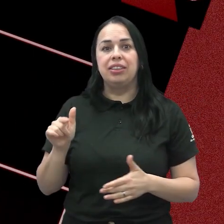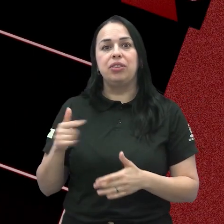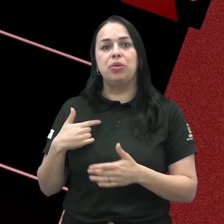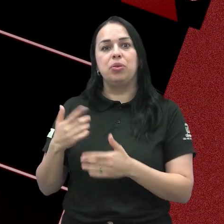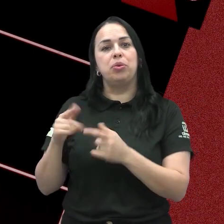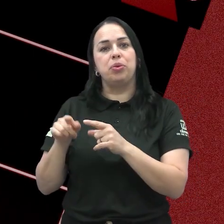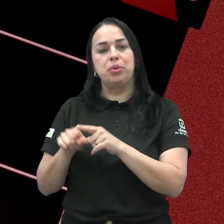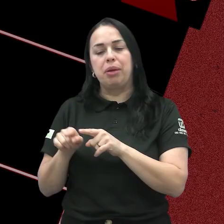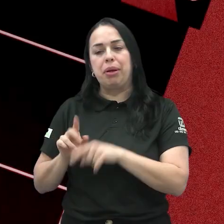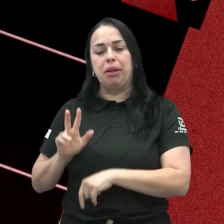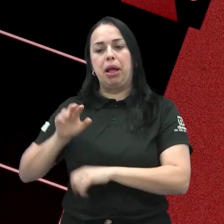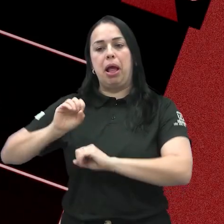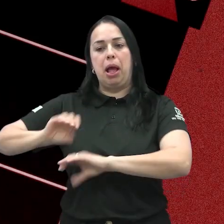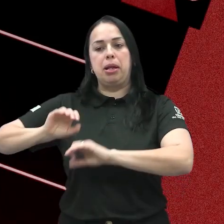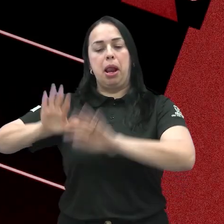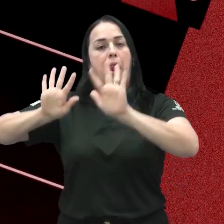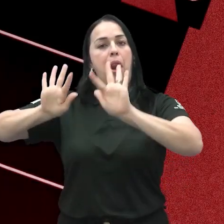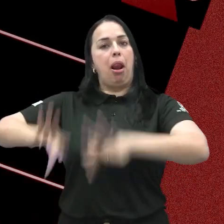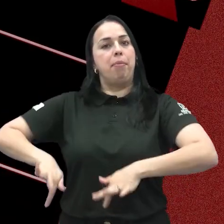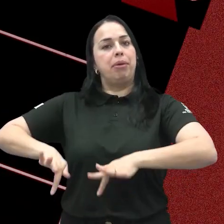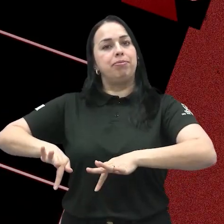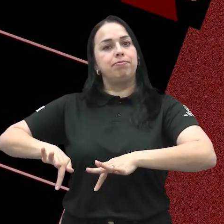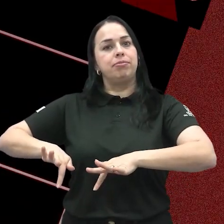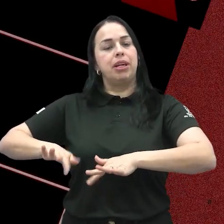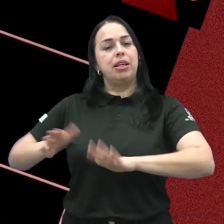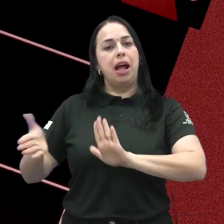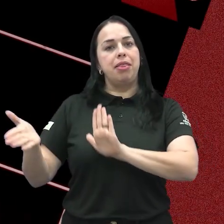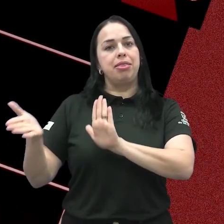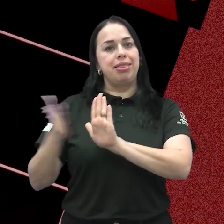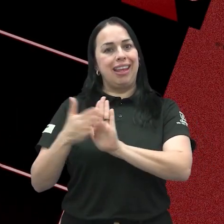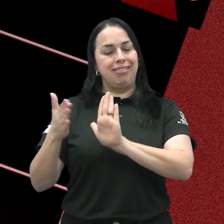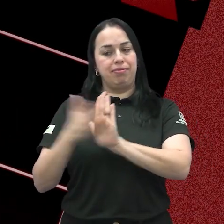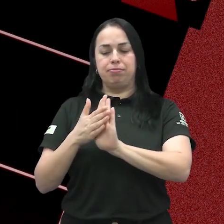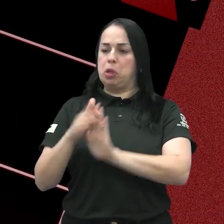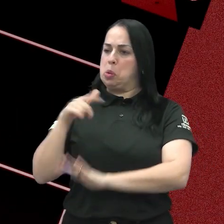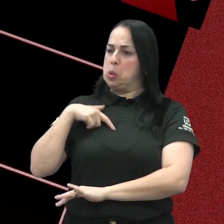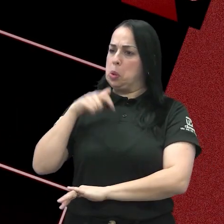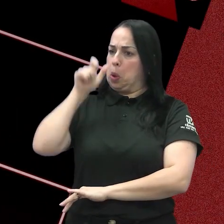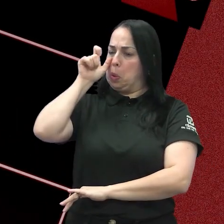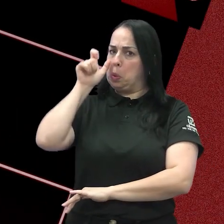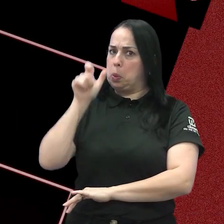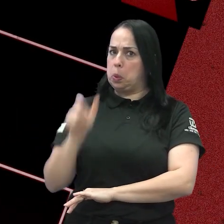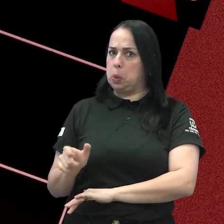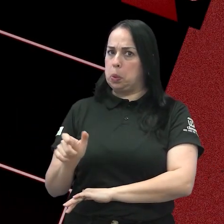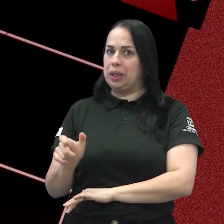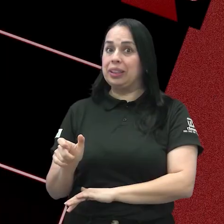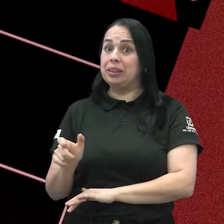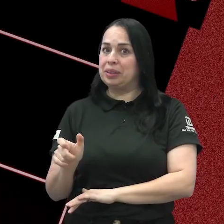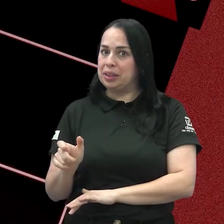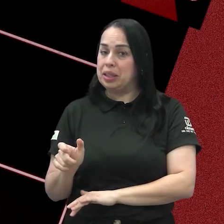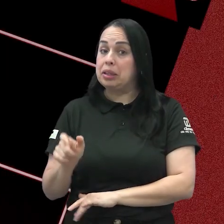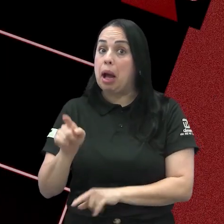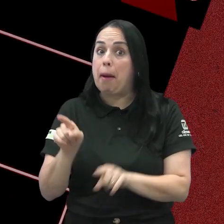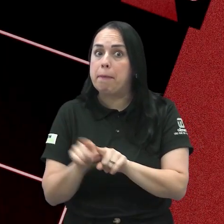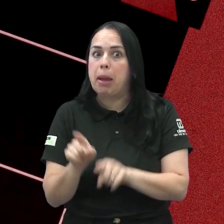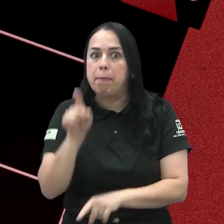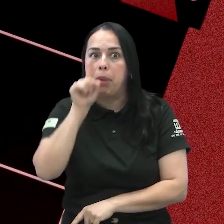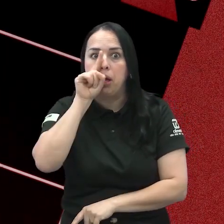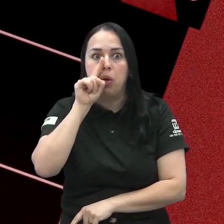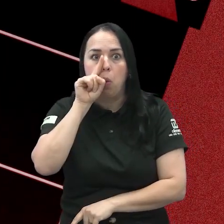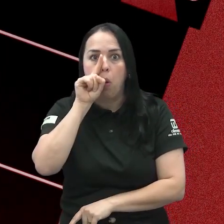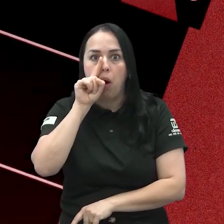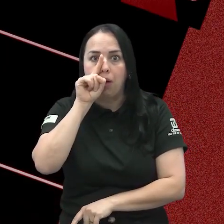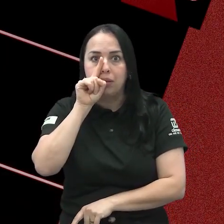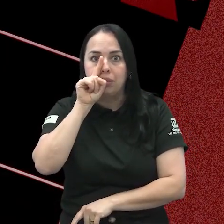terminar uma de suas aulas, ela recebe uma proposta tentadora e, ao mesmo tempo,